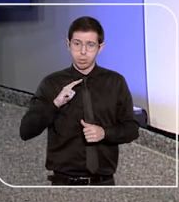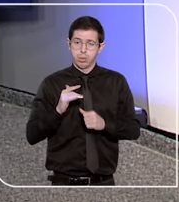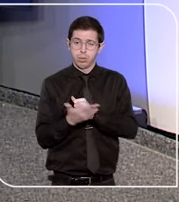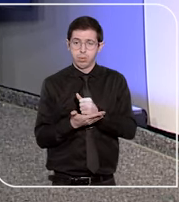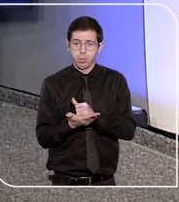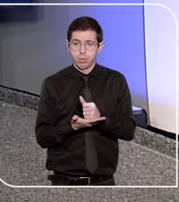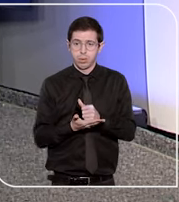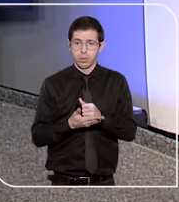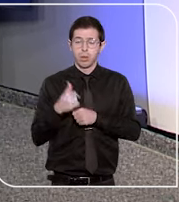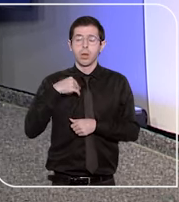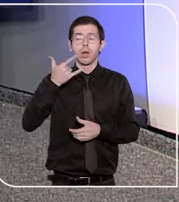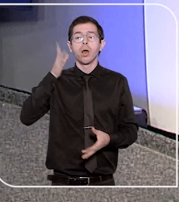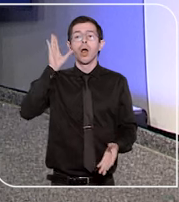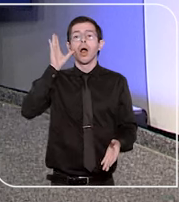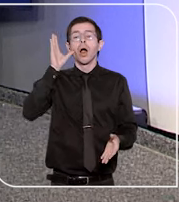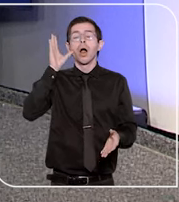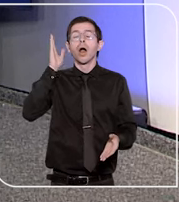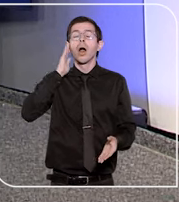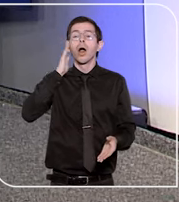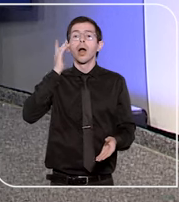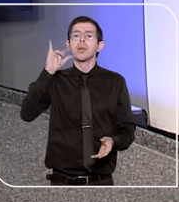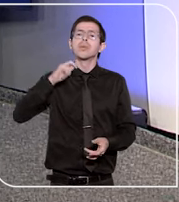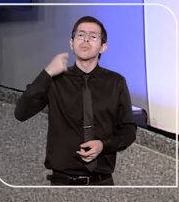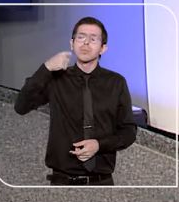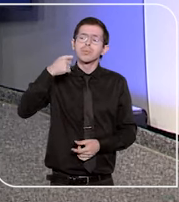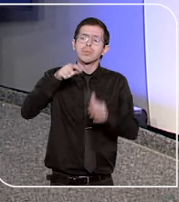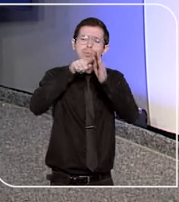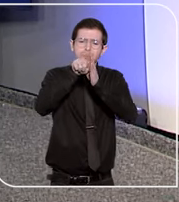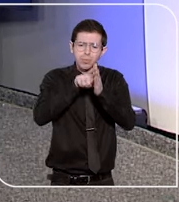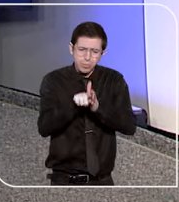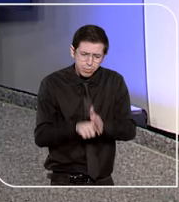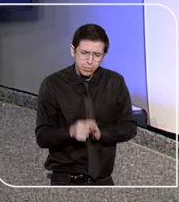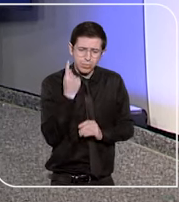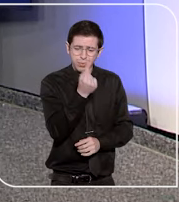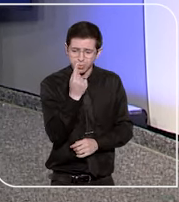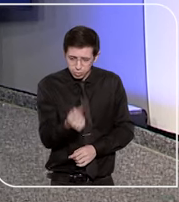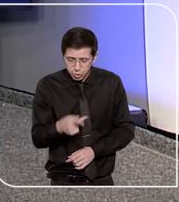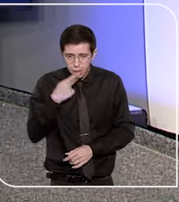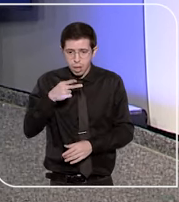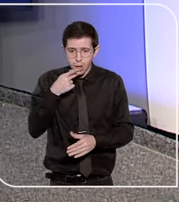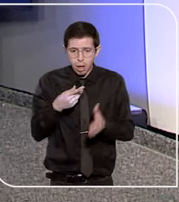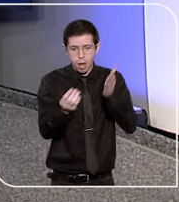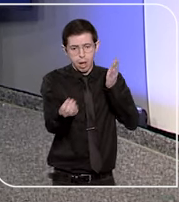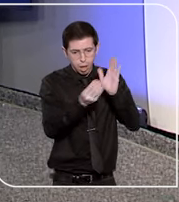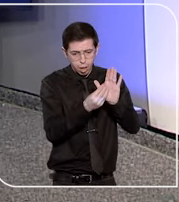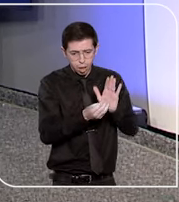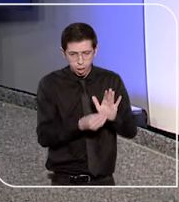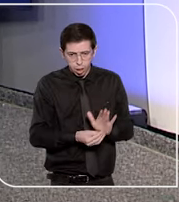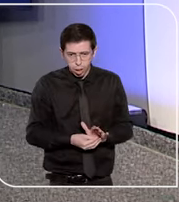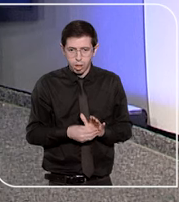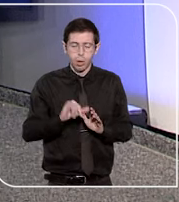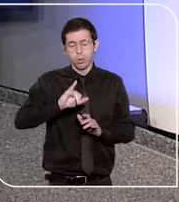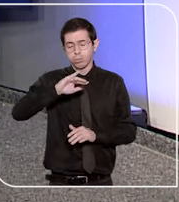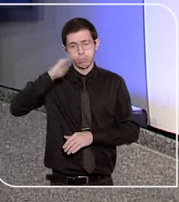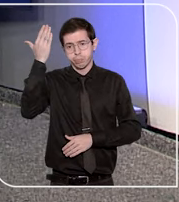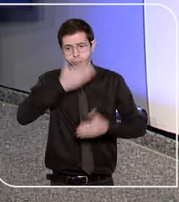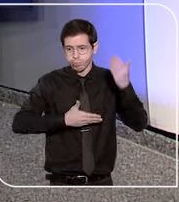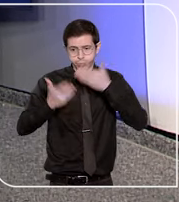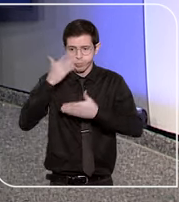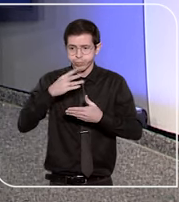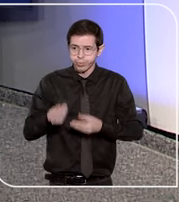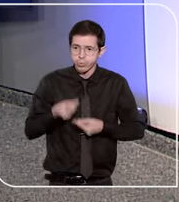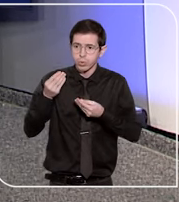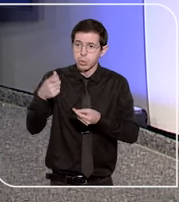queria saber se é necessário realmente o exame detalhado de cada uma das alegações ou das provas, né,